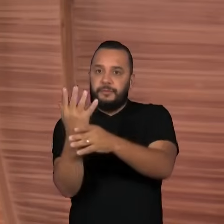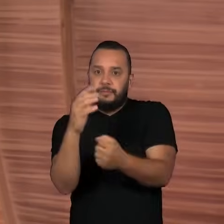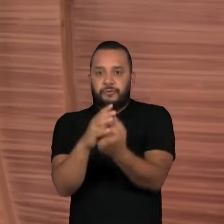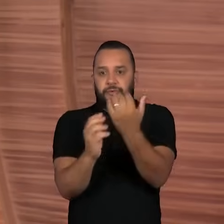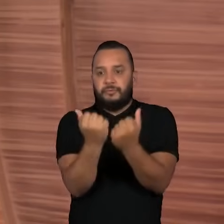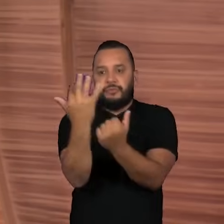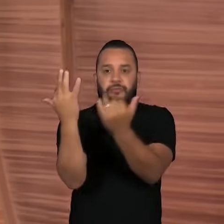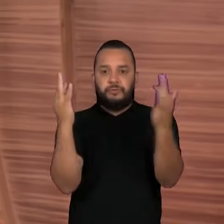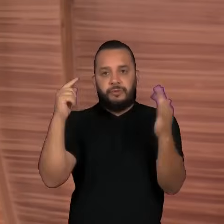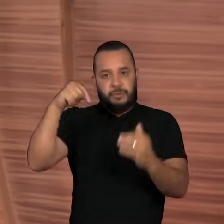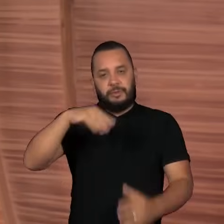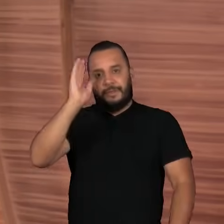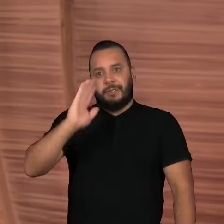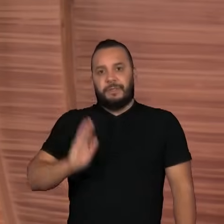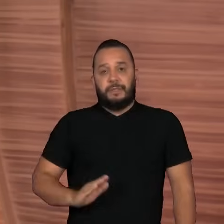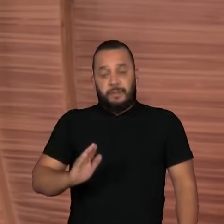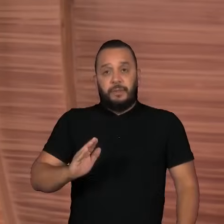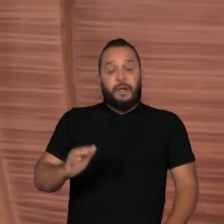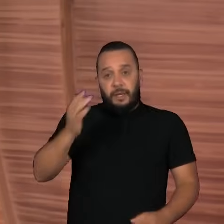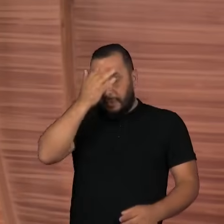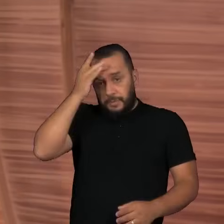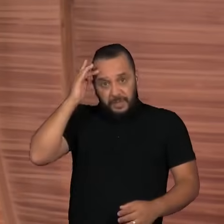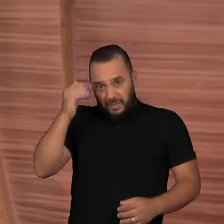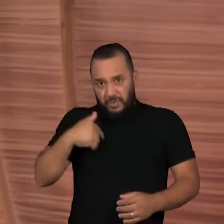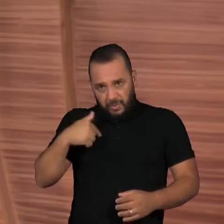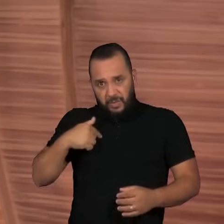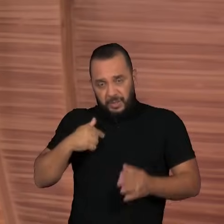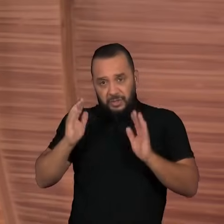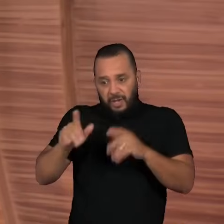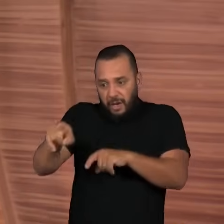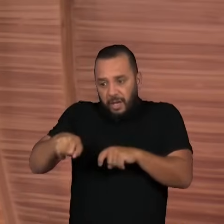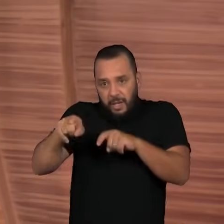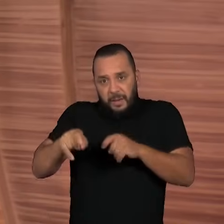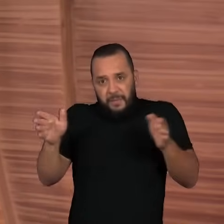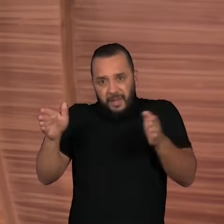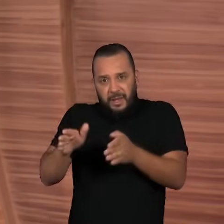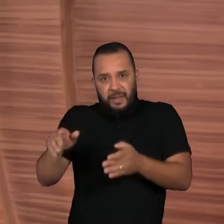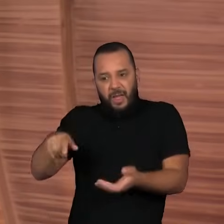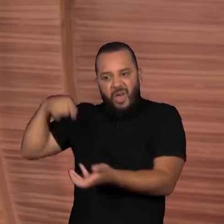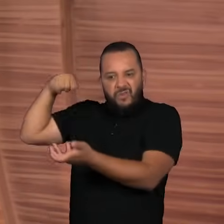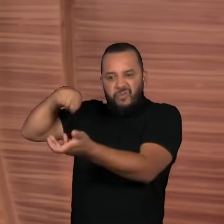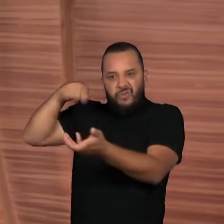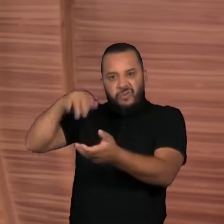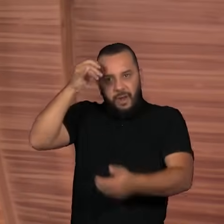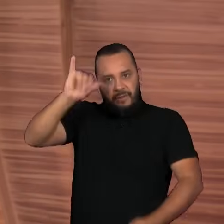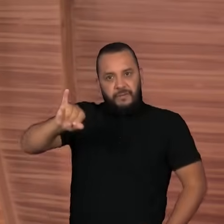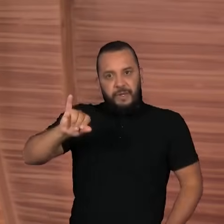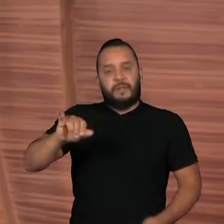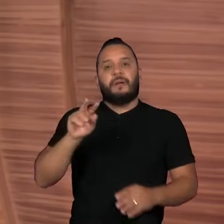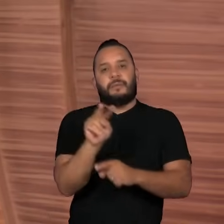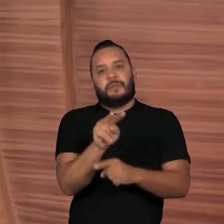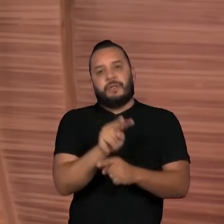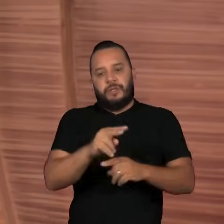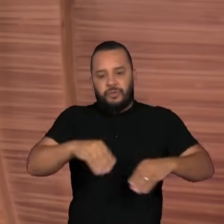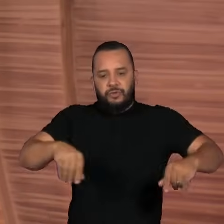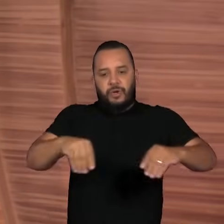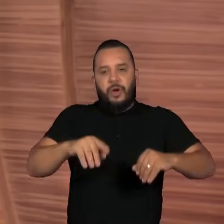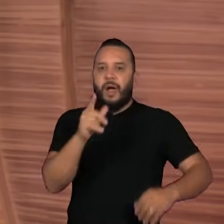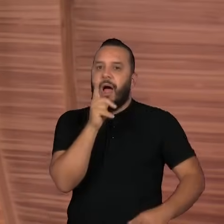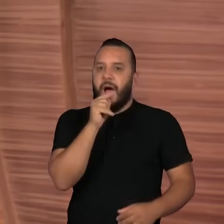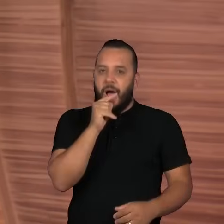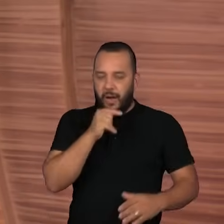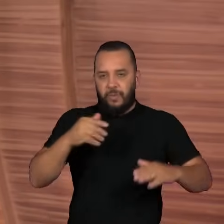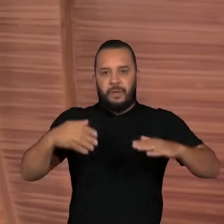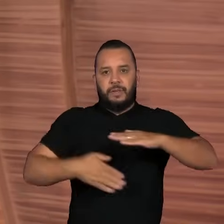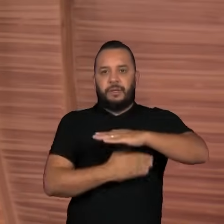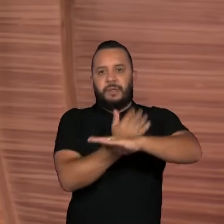pequenos produtores evitam aplicar agrotóxicos nas lavouras, o que conserva o solo, a água, a